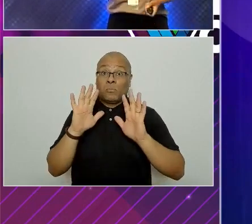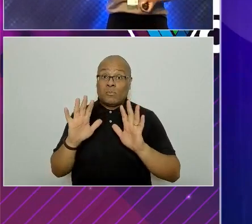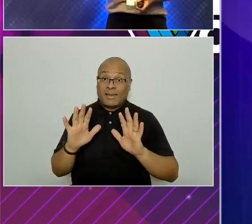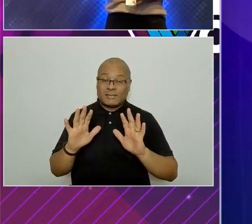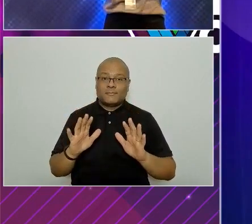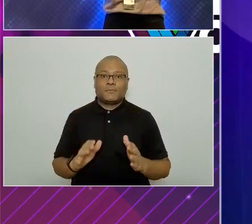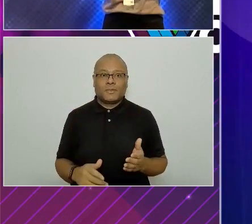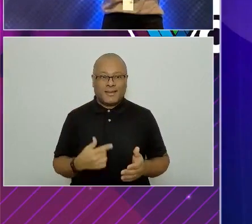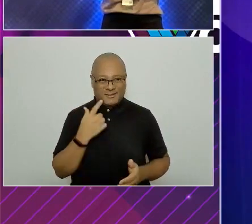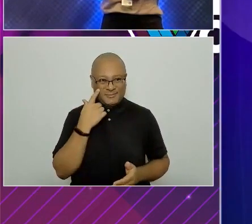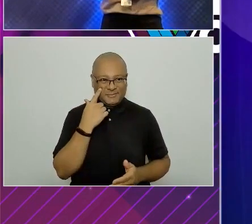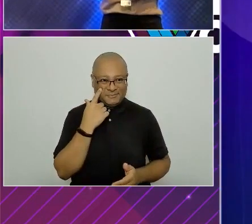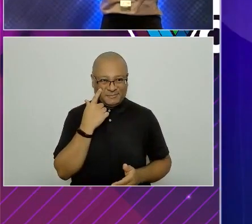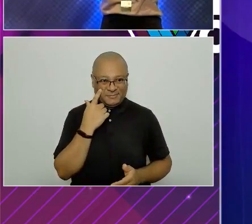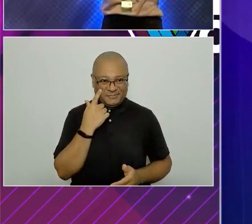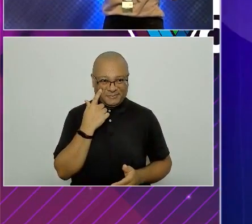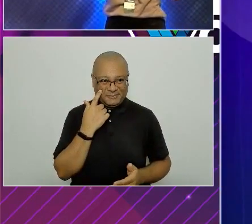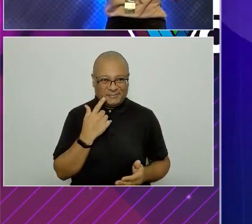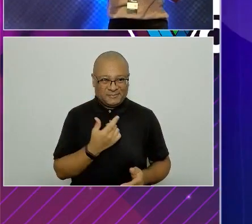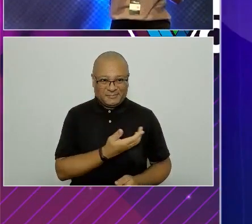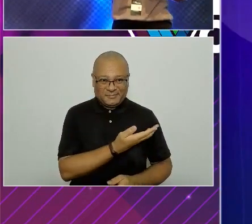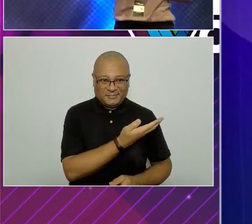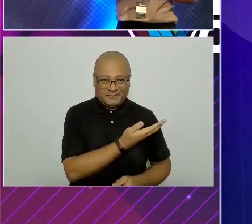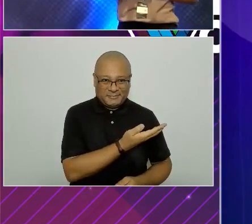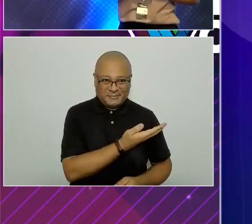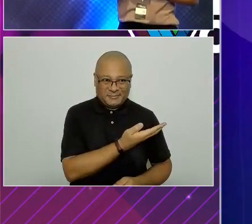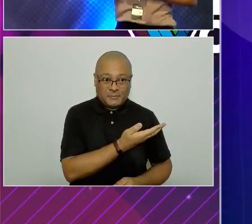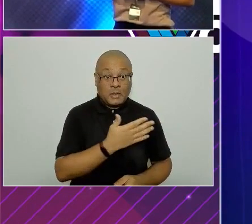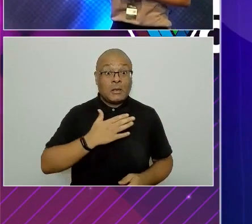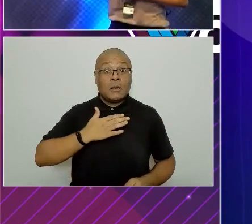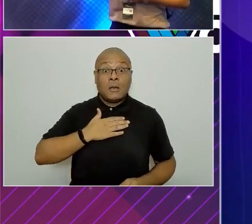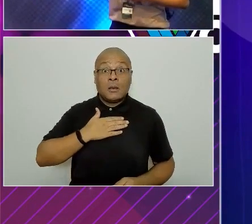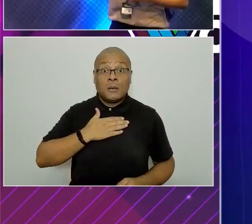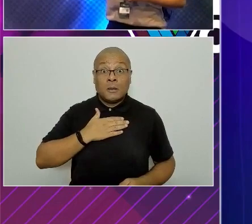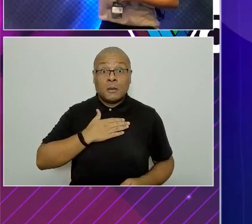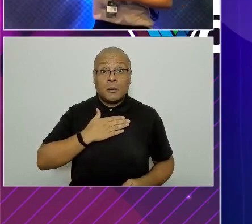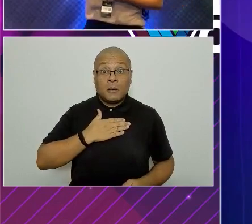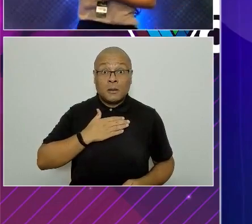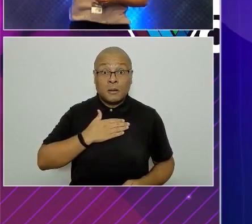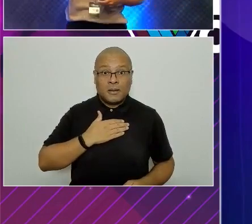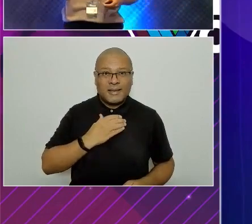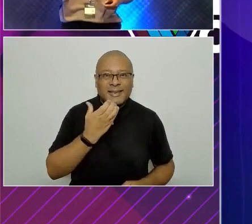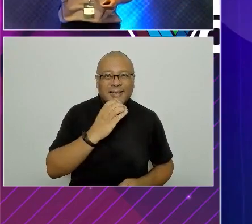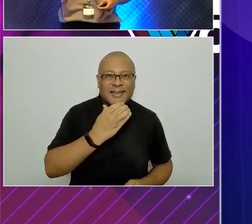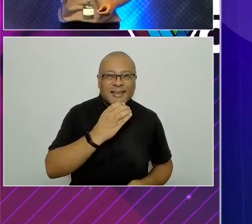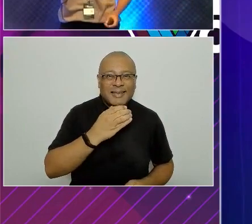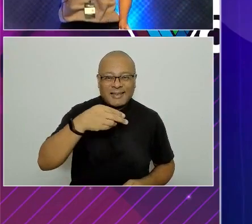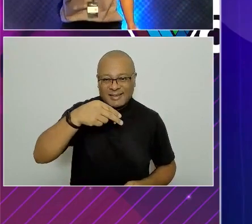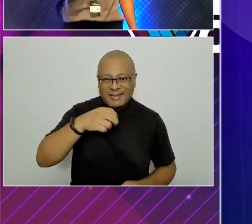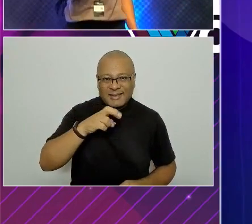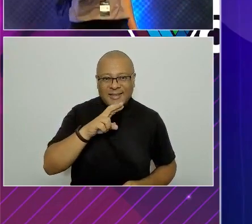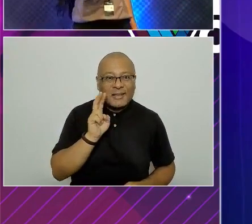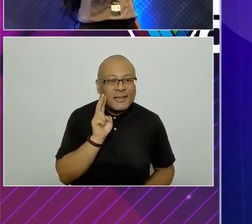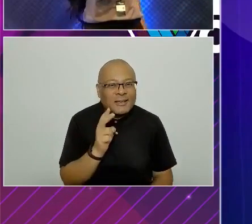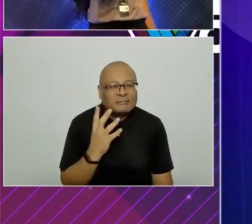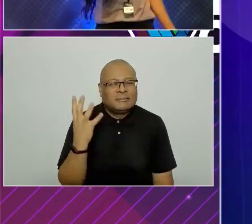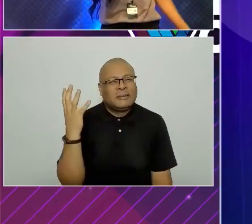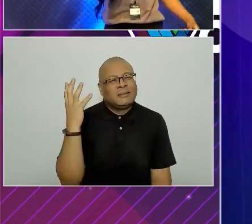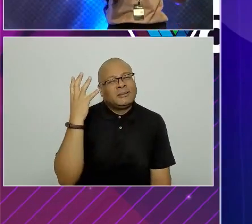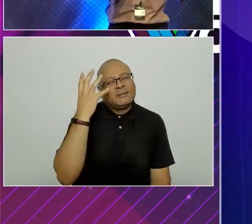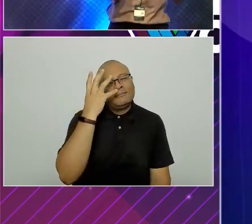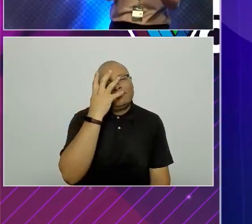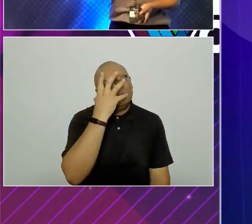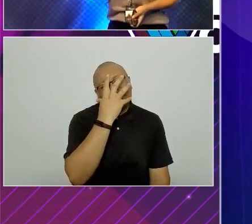essa imagem aqui, que particularmente, essa imagem para mim, né, como neurocientista, é uma das imagens mais lindas do mundo. Inclusive,